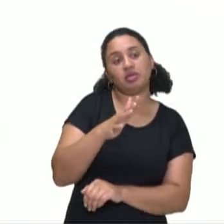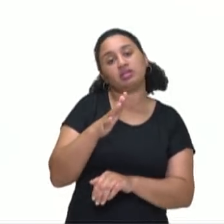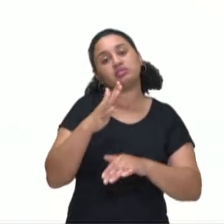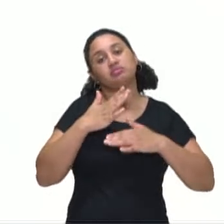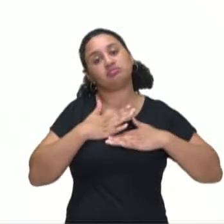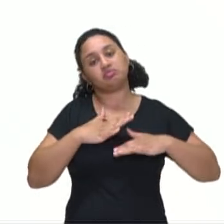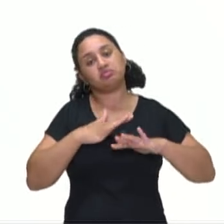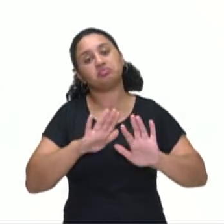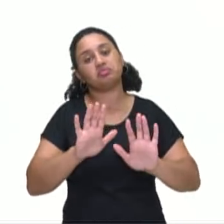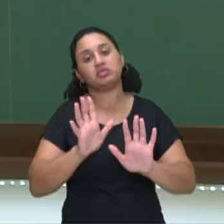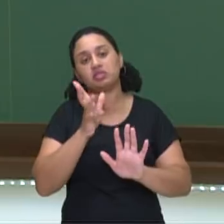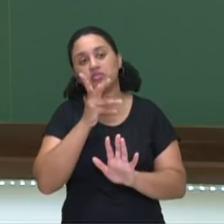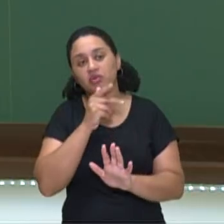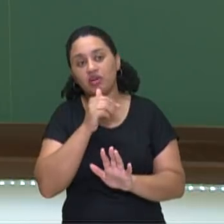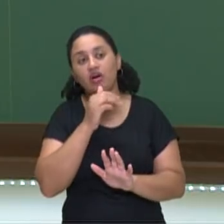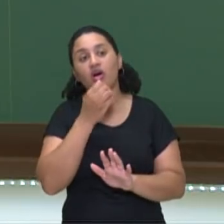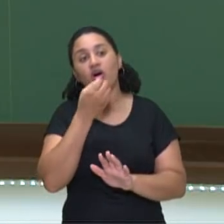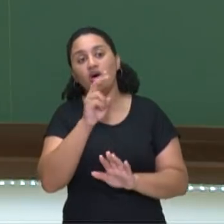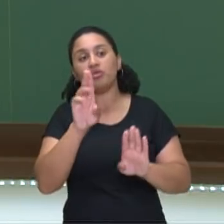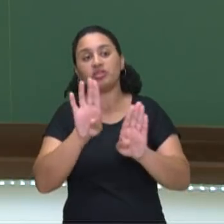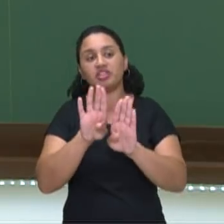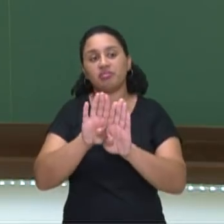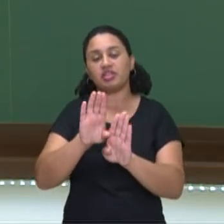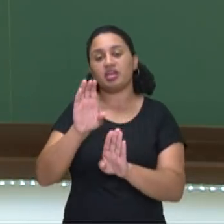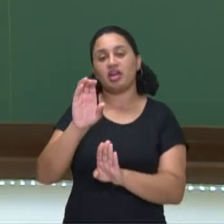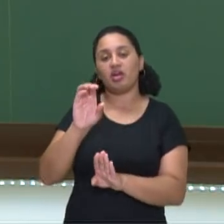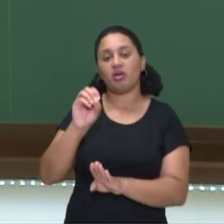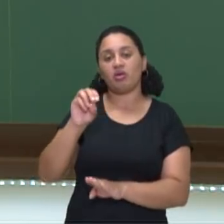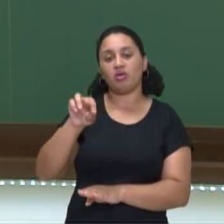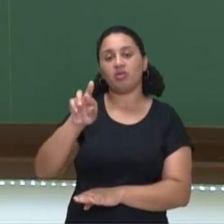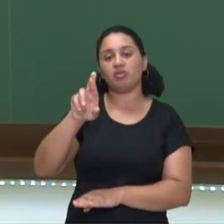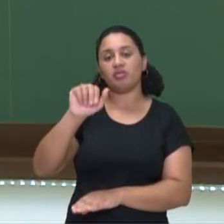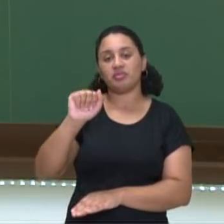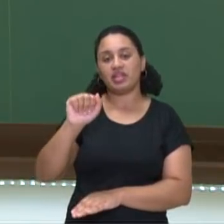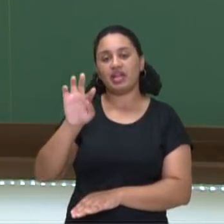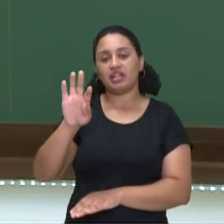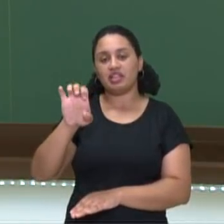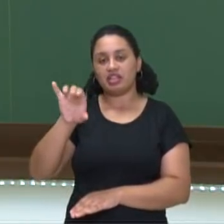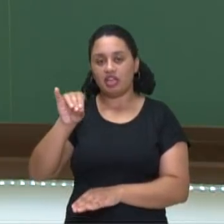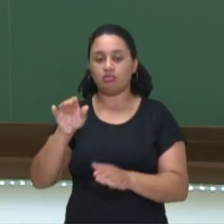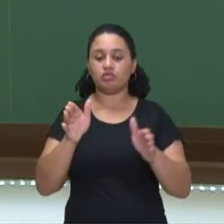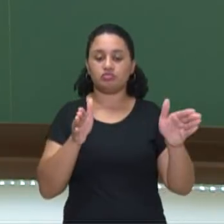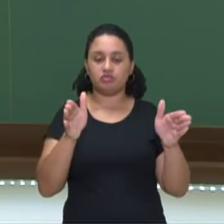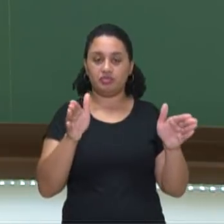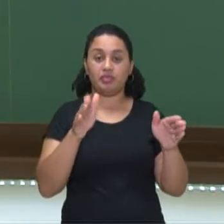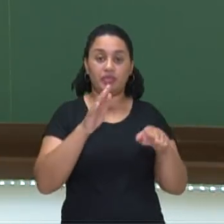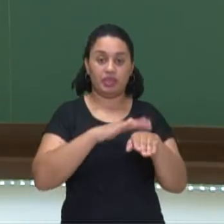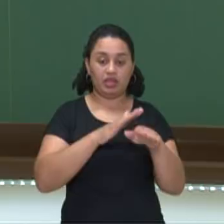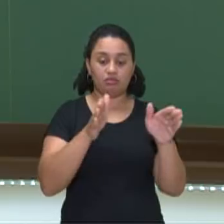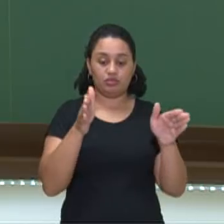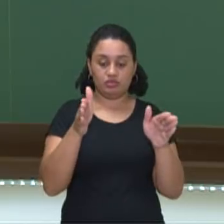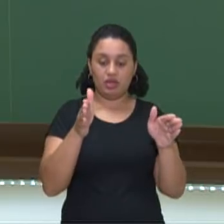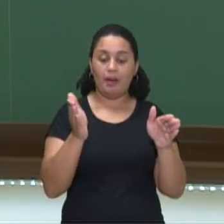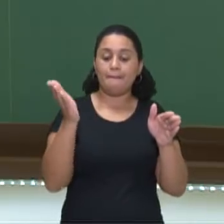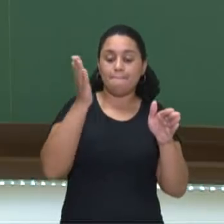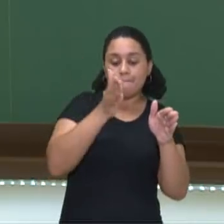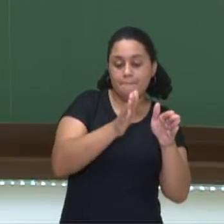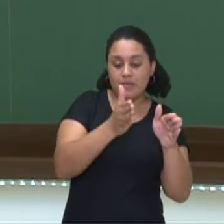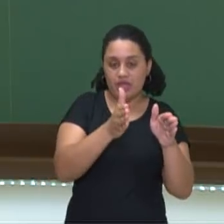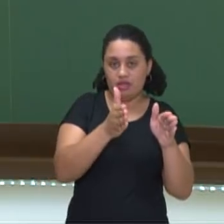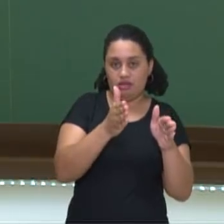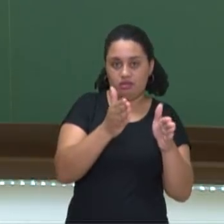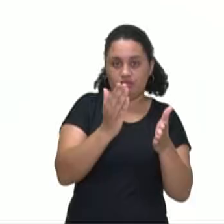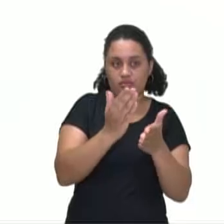e ainda nós temos o contratempo, que é o tempo entre dois tempos. O